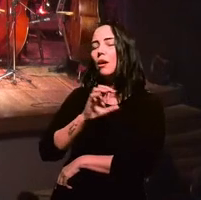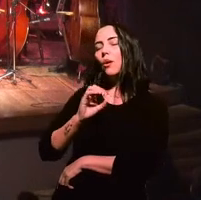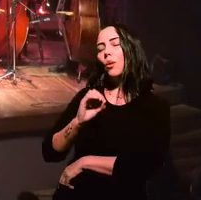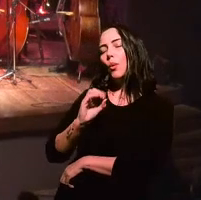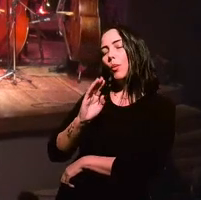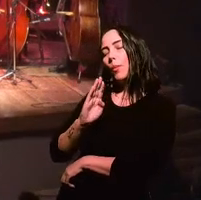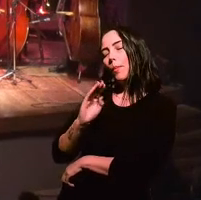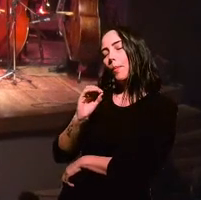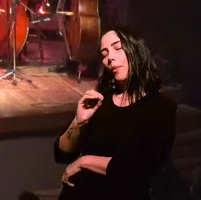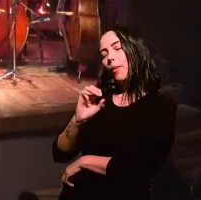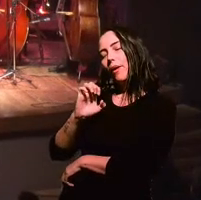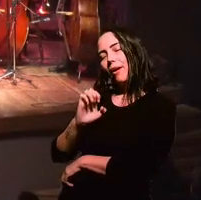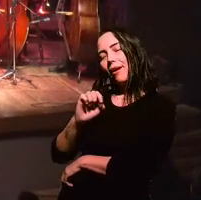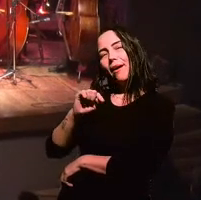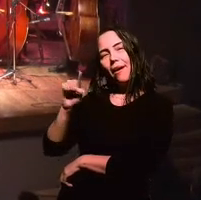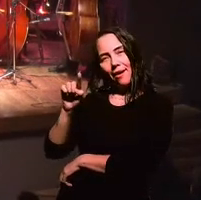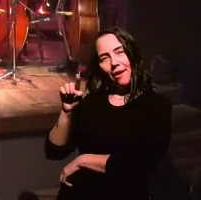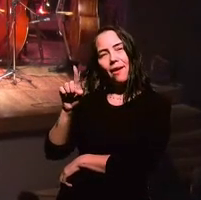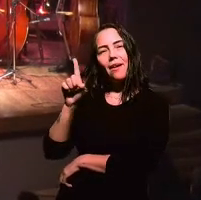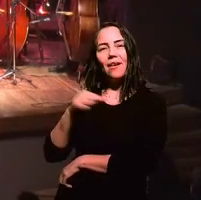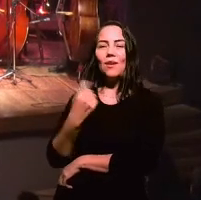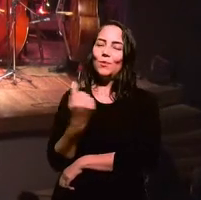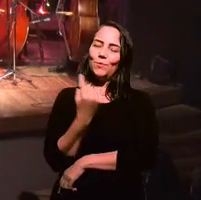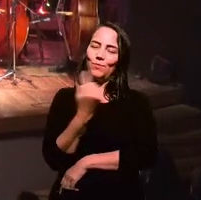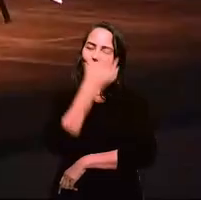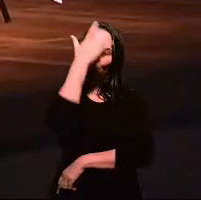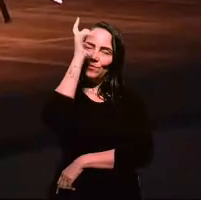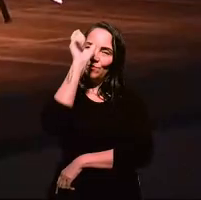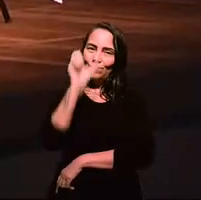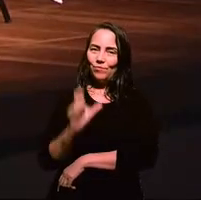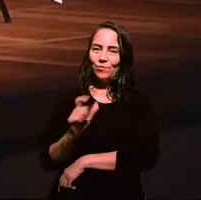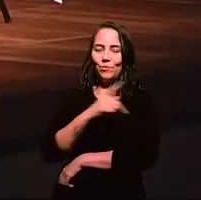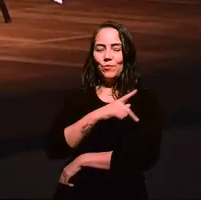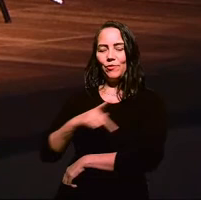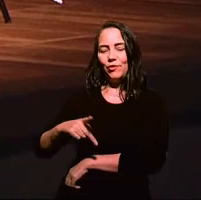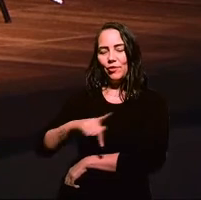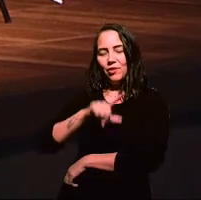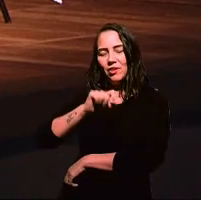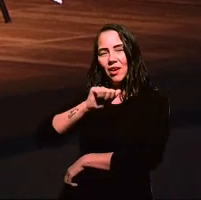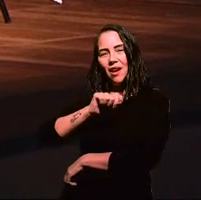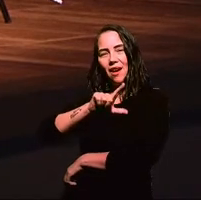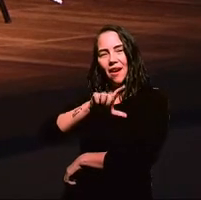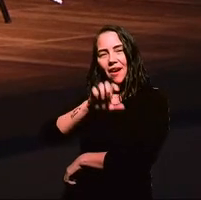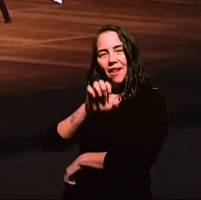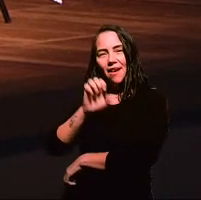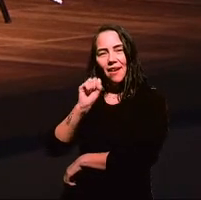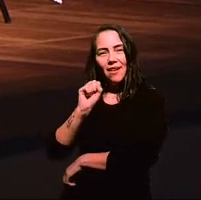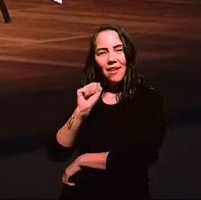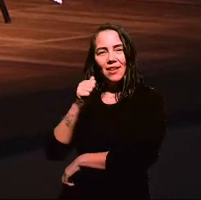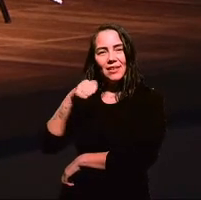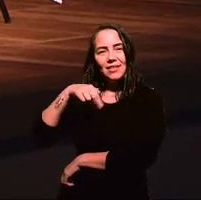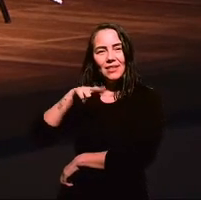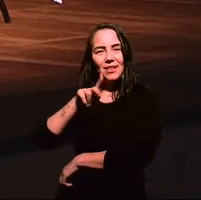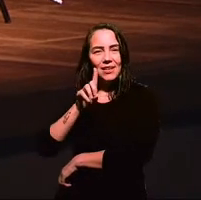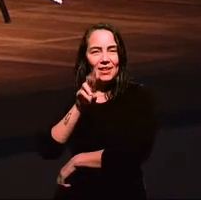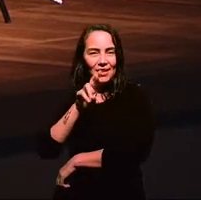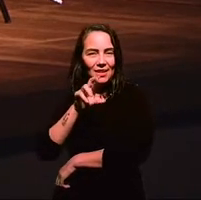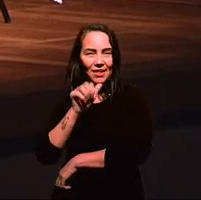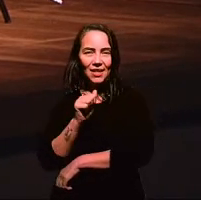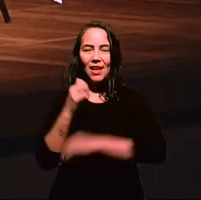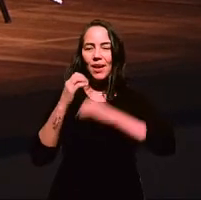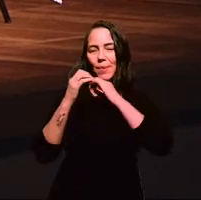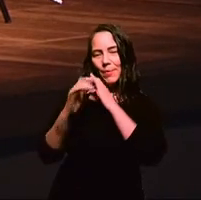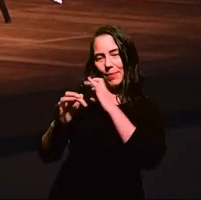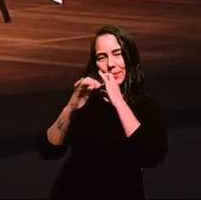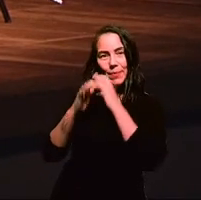o solo da professora Alessandra Wanzler Oboé, que é a professora de oboé